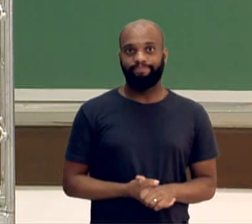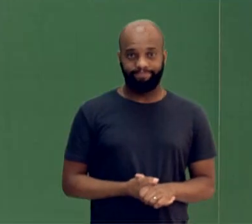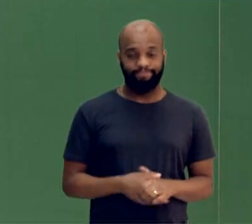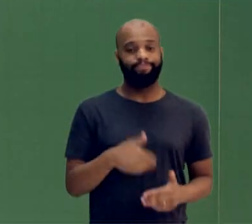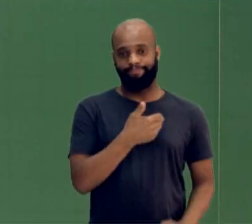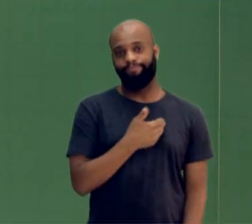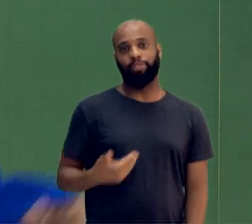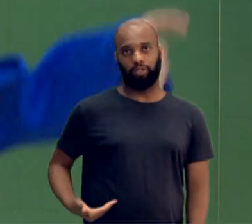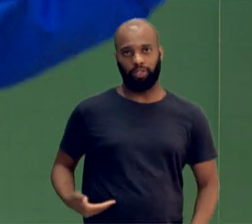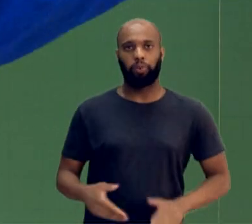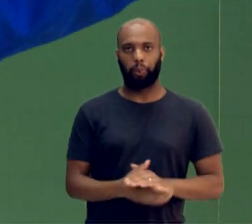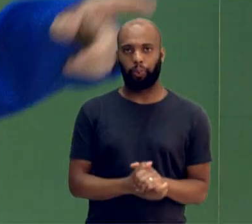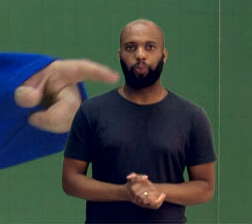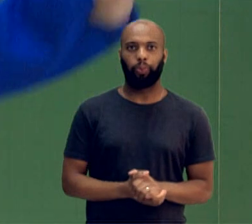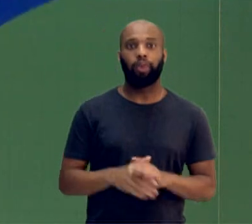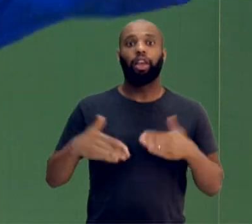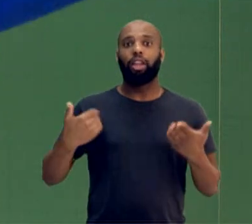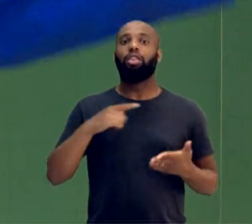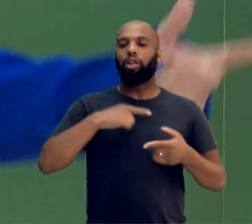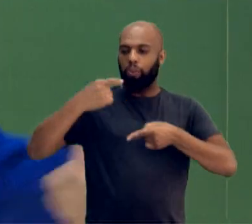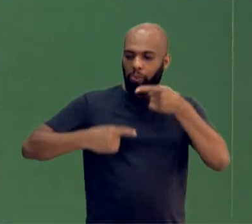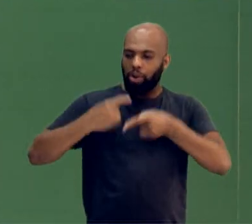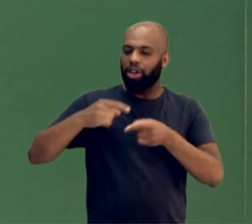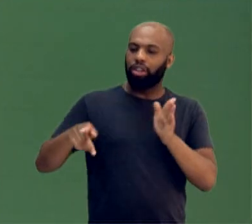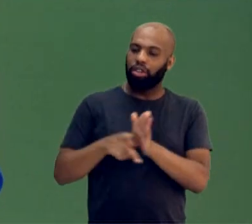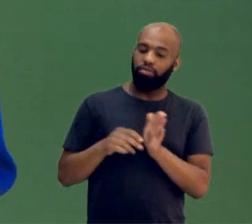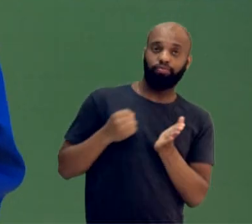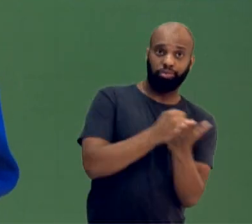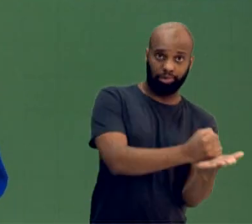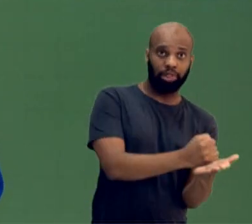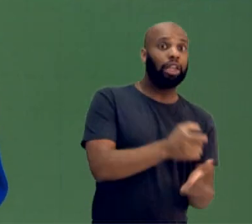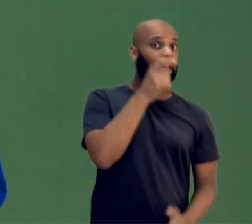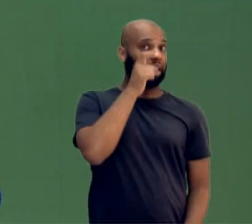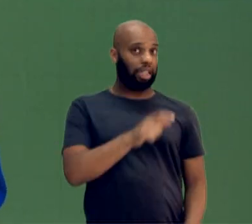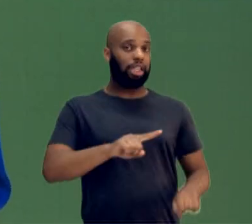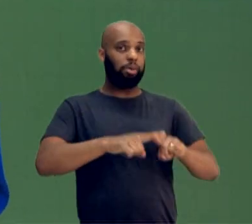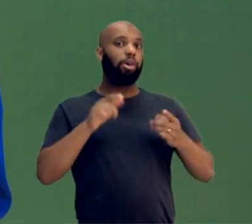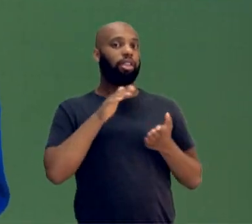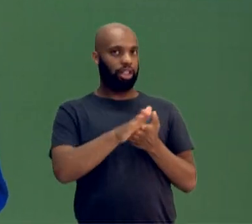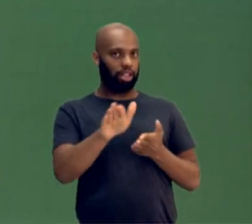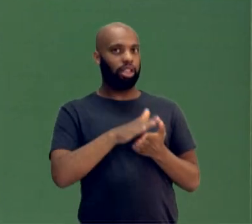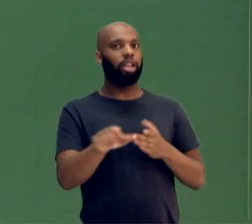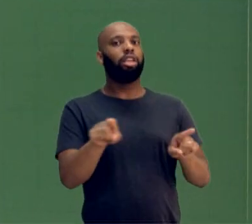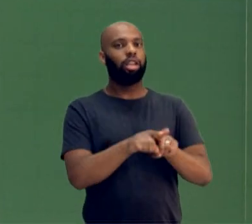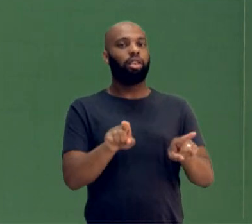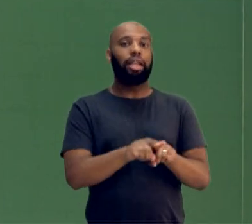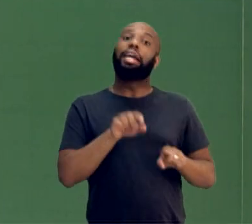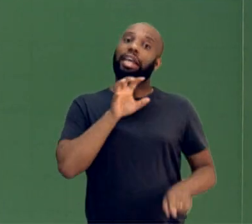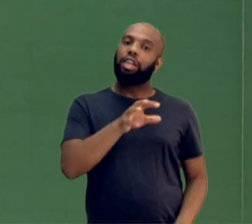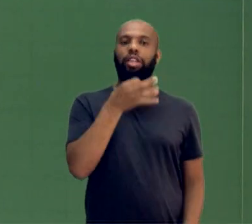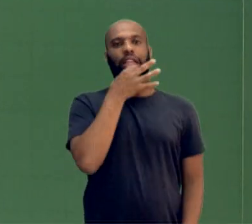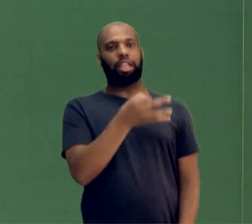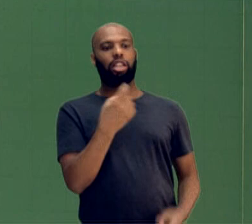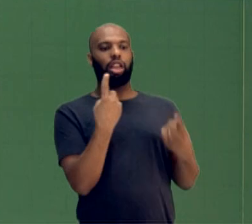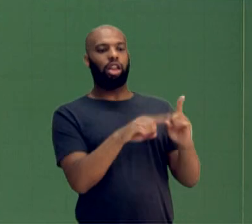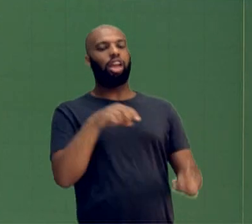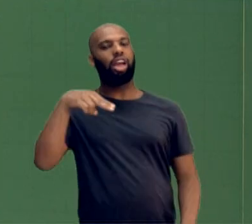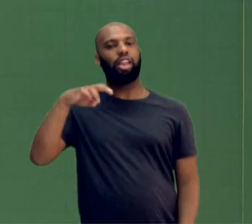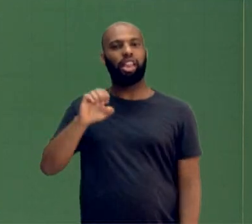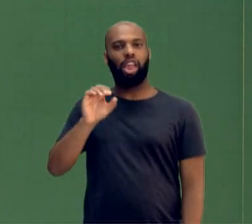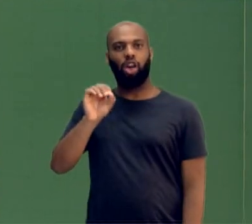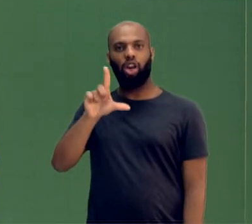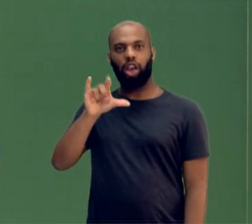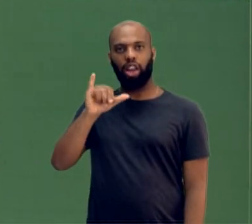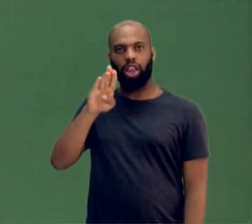Claro que é o Estado, né? Então, você tem uma política de assistência, é claro, interessante, mas tem um gasto também. Essa é a crítica do neoliberalismo. Mas isso é